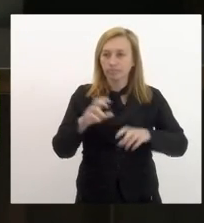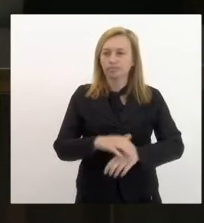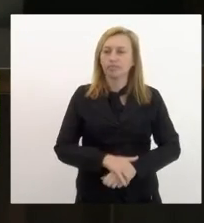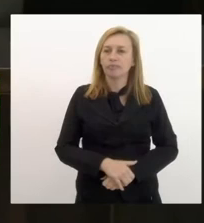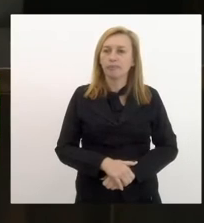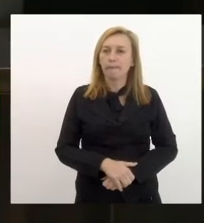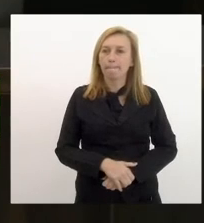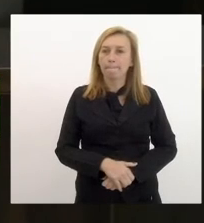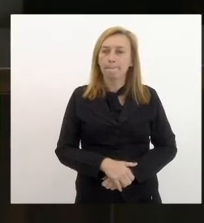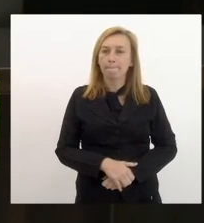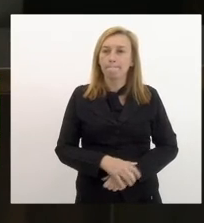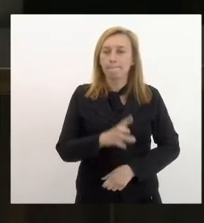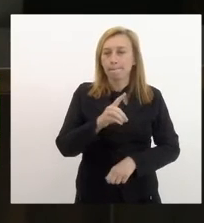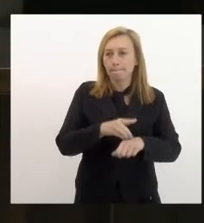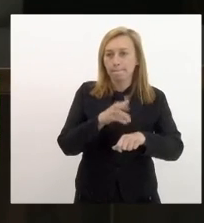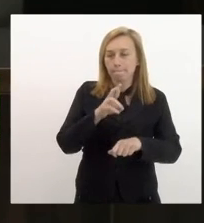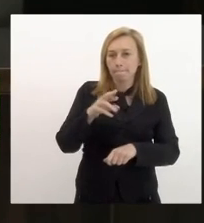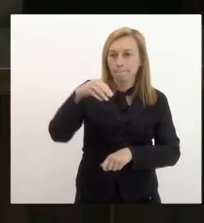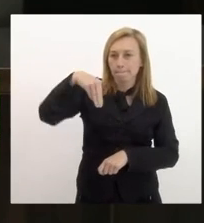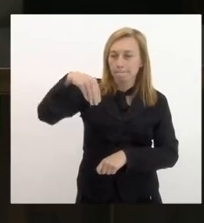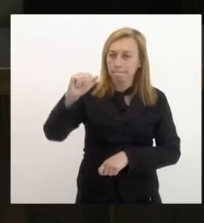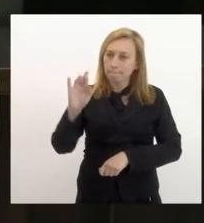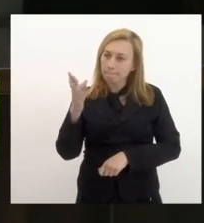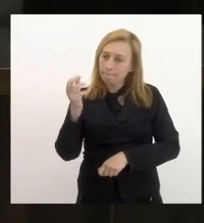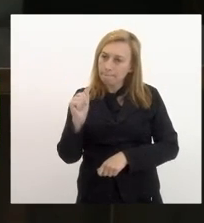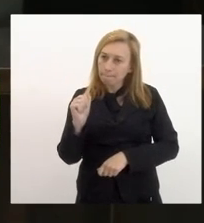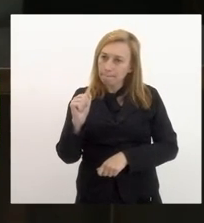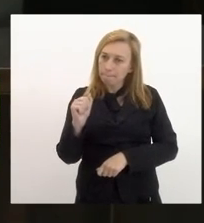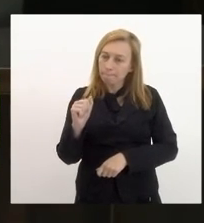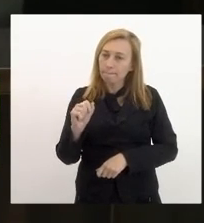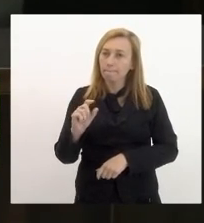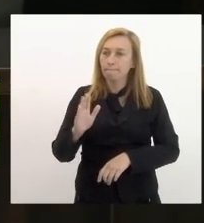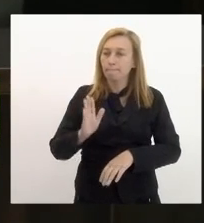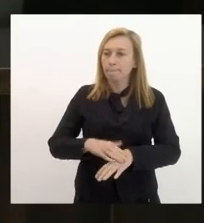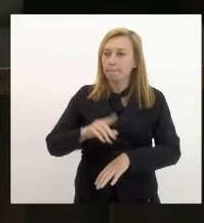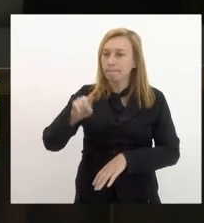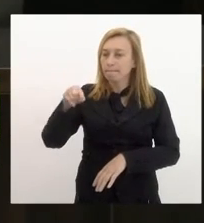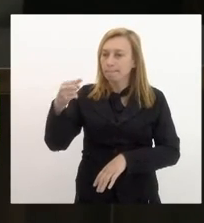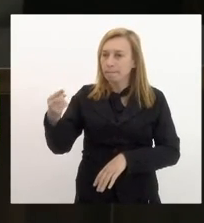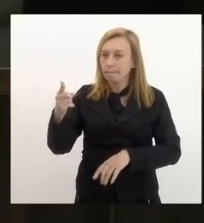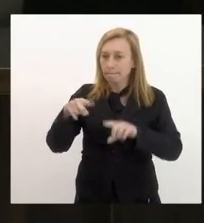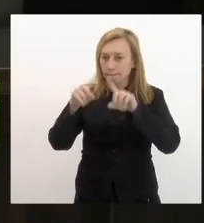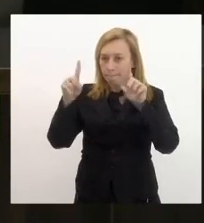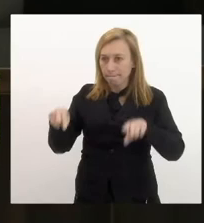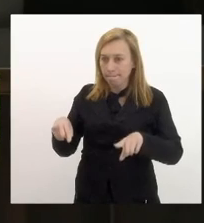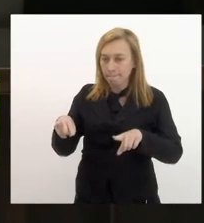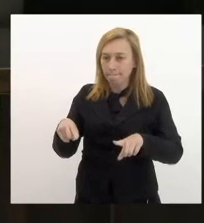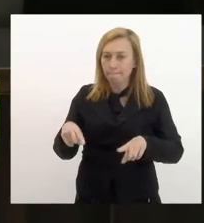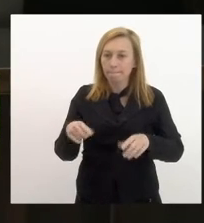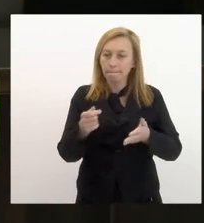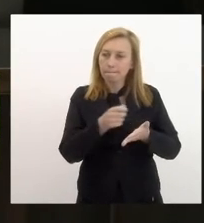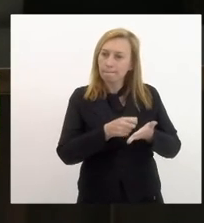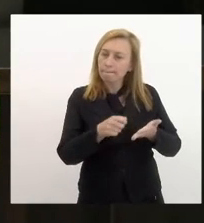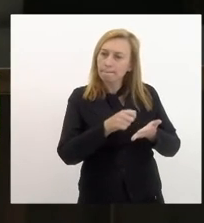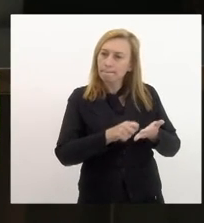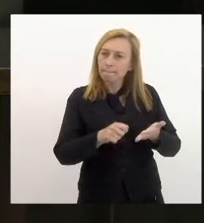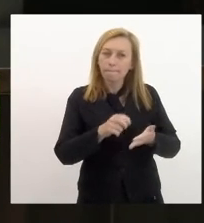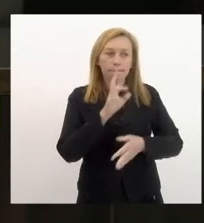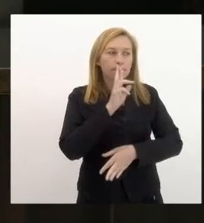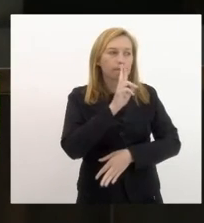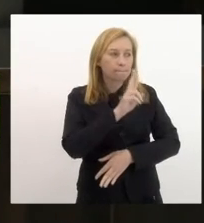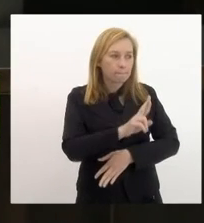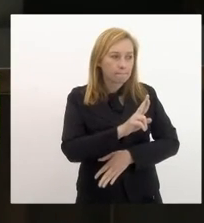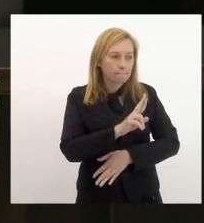a doutora Maria A Carne também vou chamar mais um funcionário escrito para o senhor